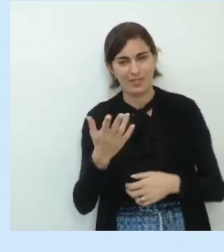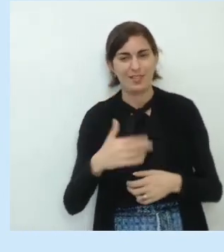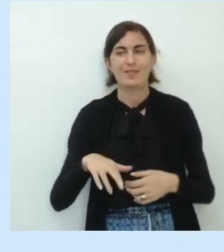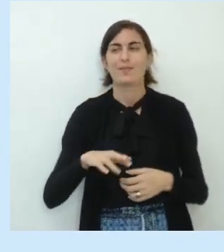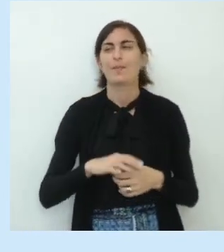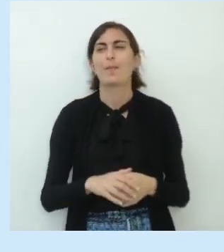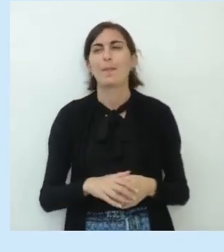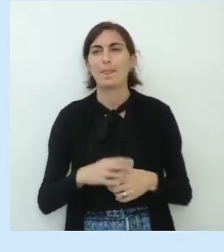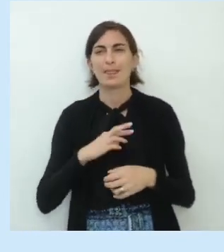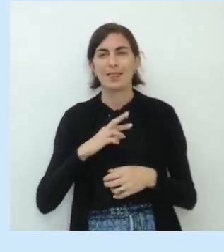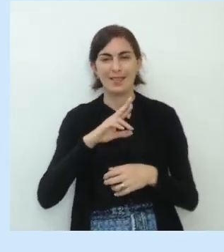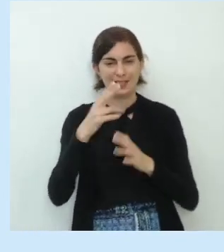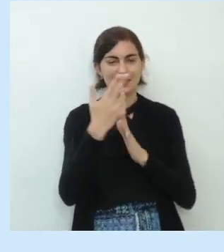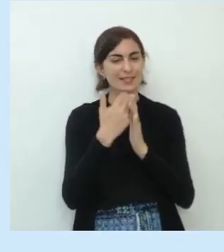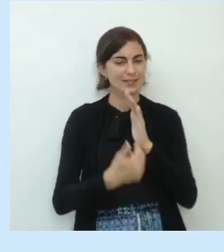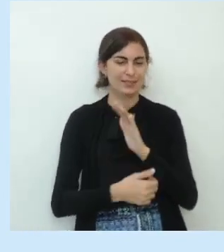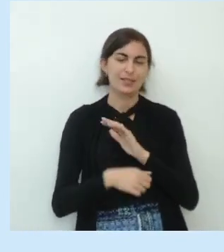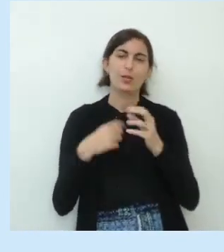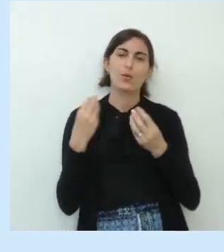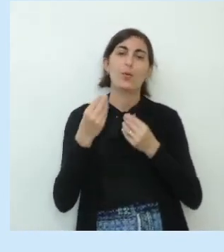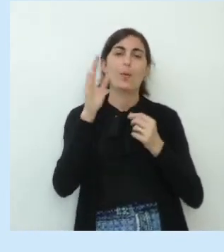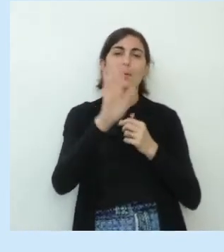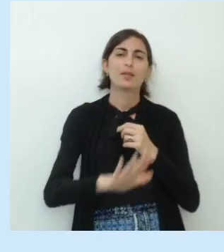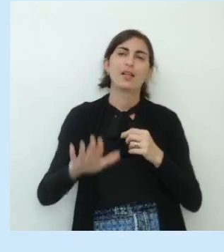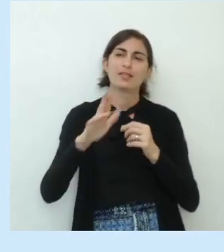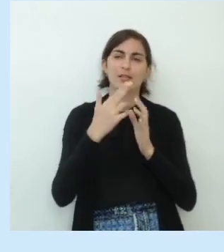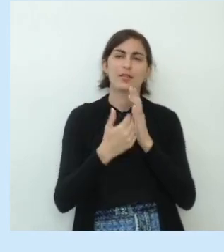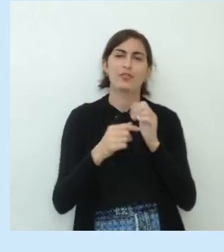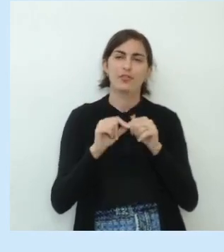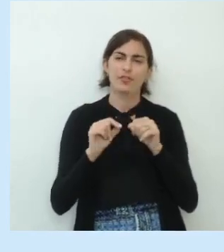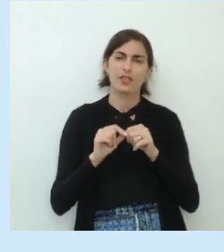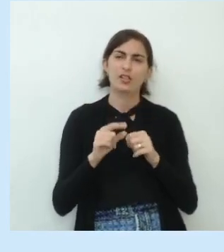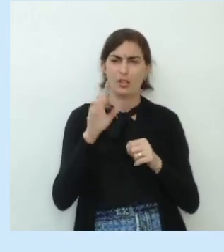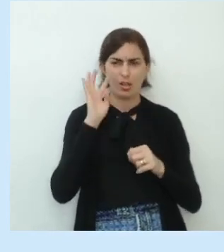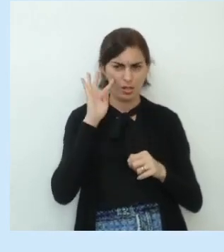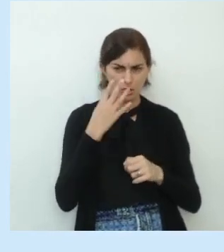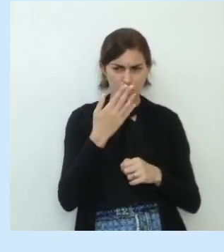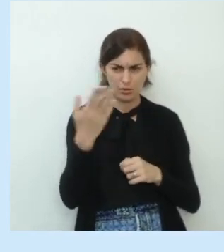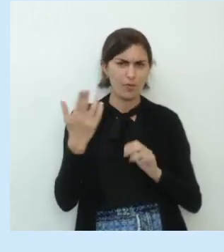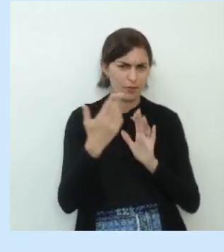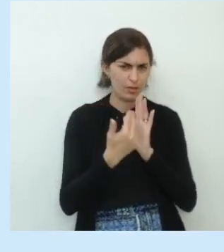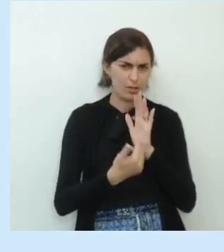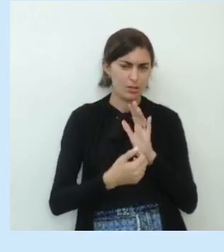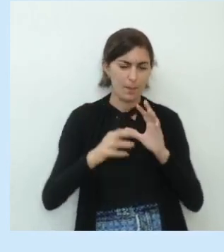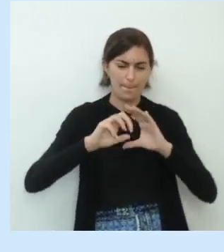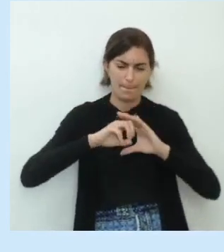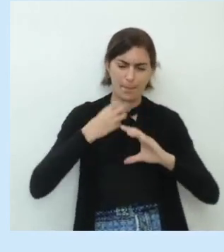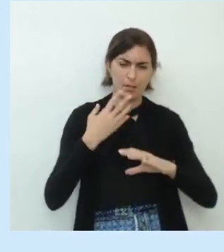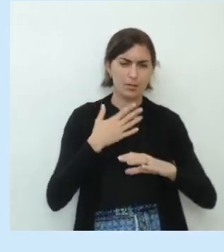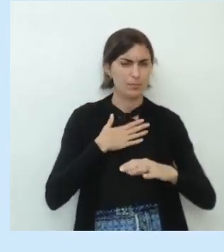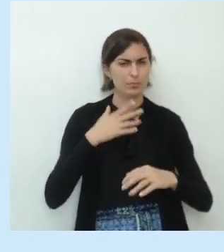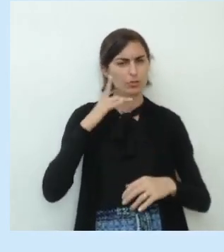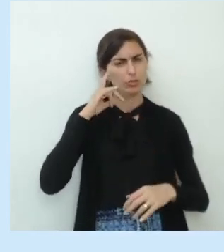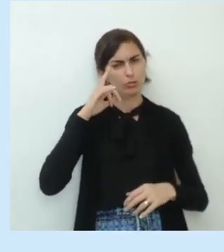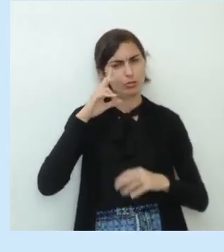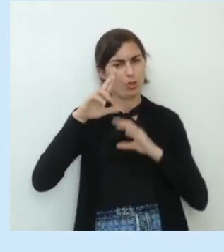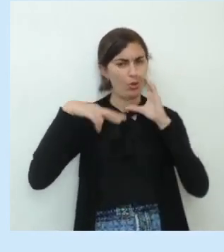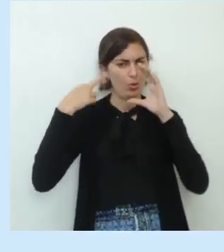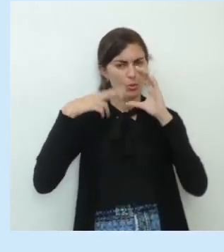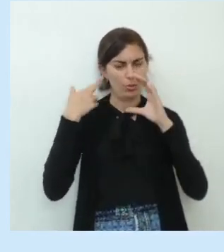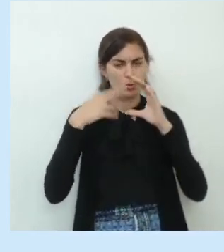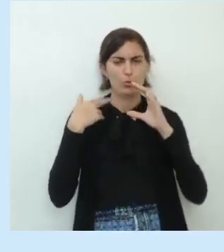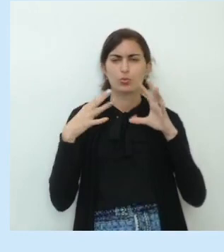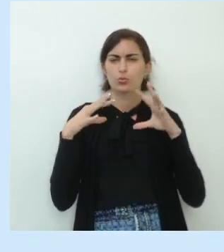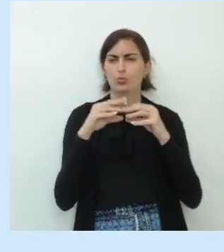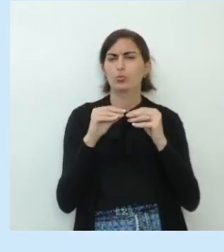ouvir, tá? Descreva como essa figura foi obtida. Então, resolve essa figura, manda pra gente no Instagram, Robertão da